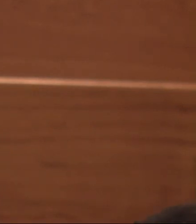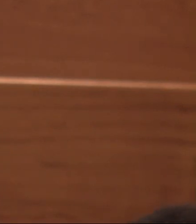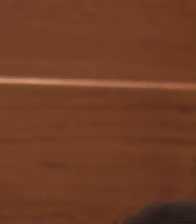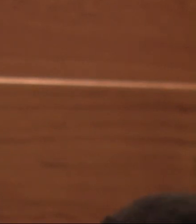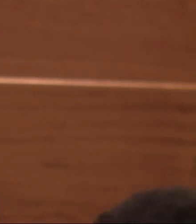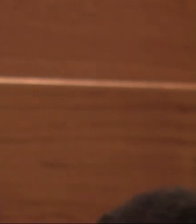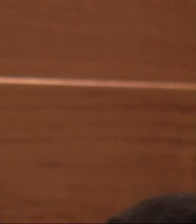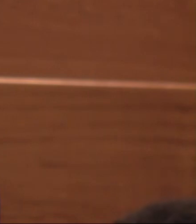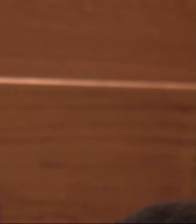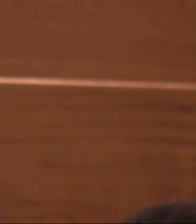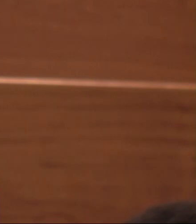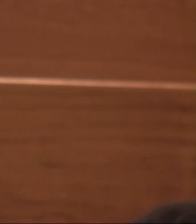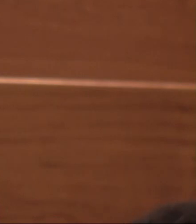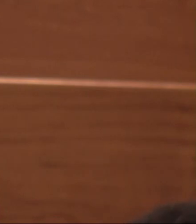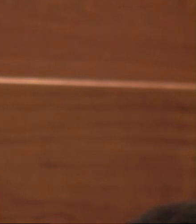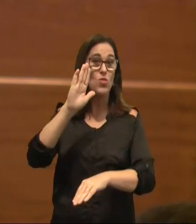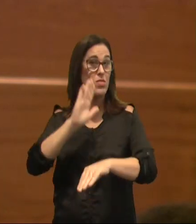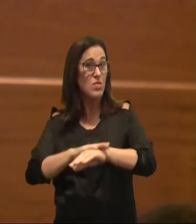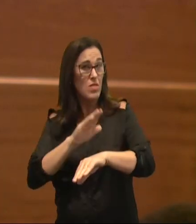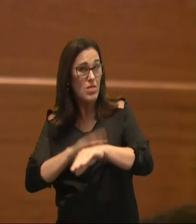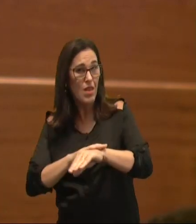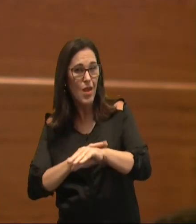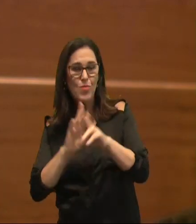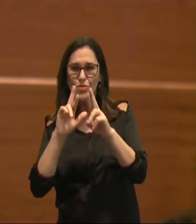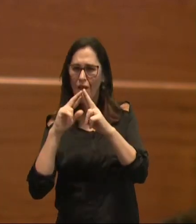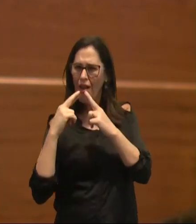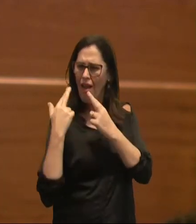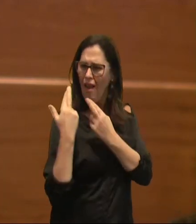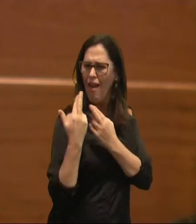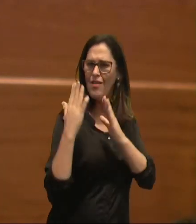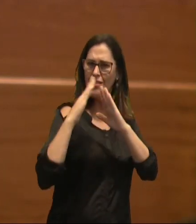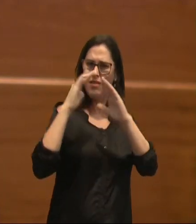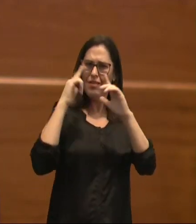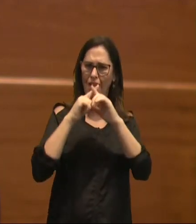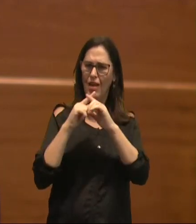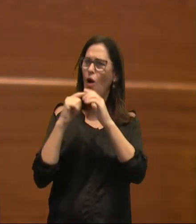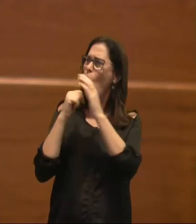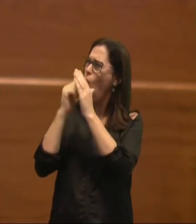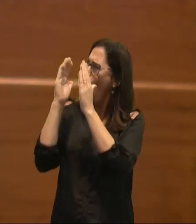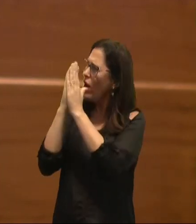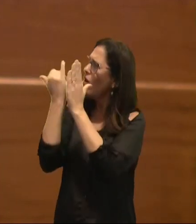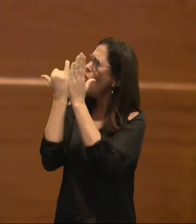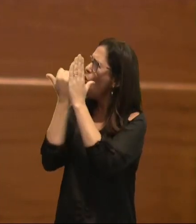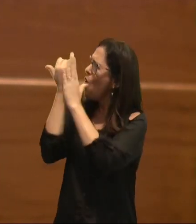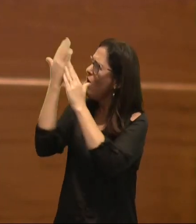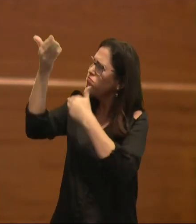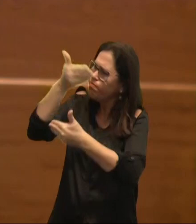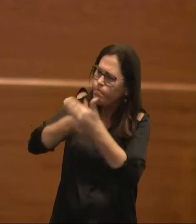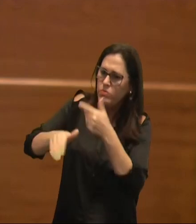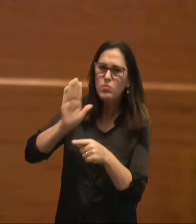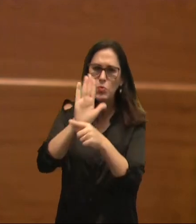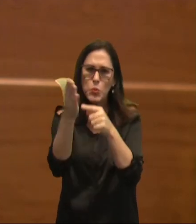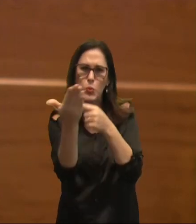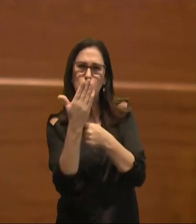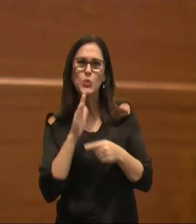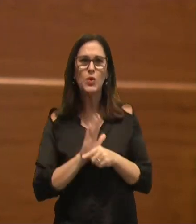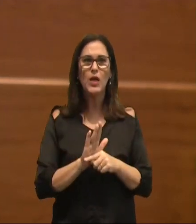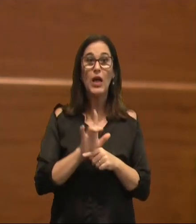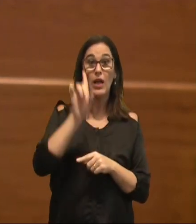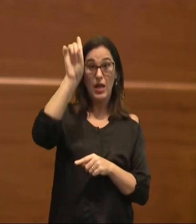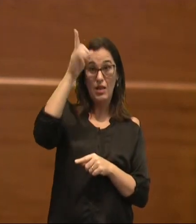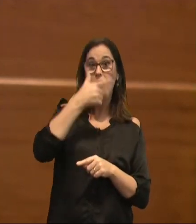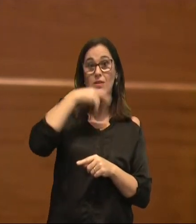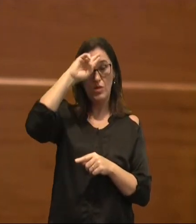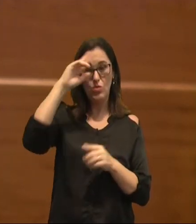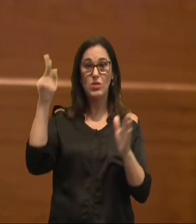a Deus. Este é o tempo da igreja reunida, estarmos intercedendo uns pelos outros, cuidando uns dos outros, e que a igreja do